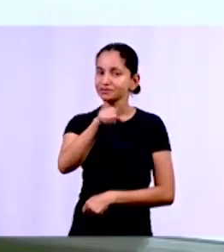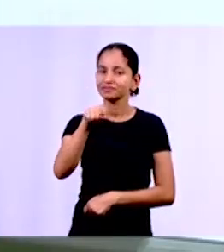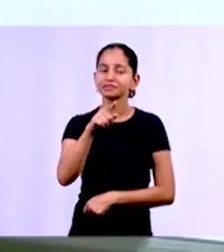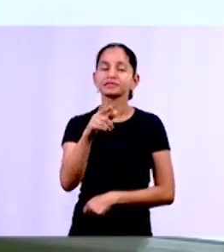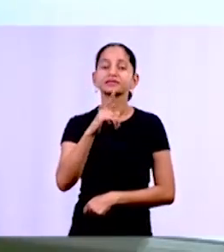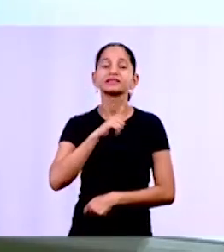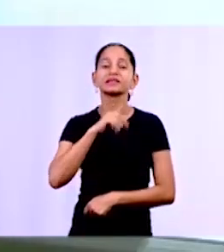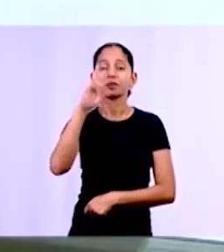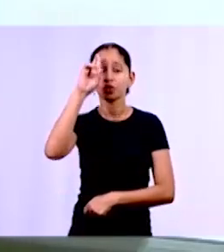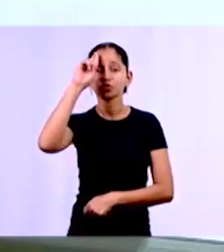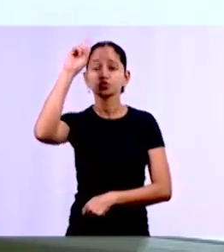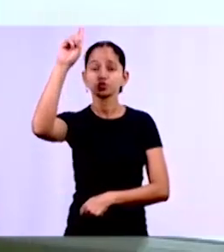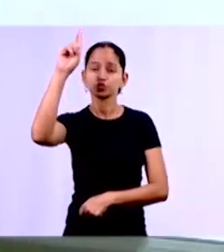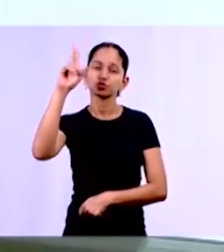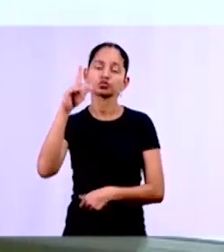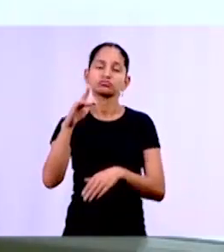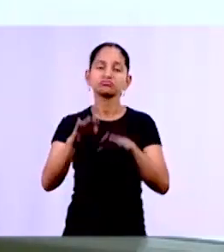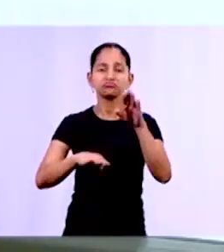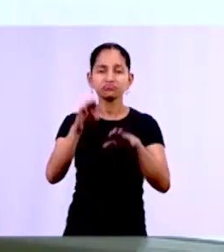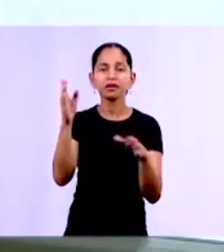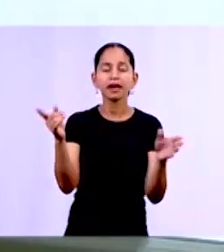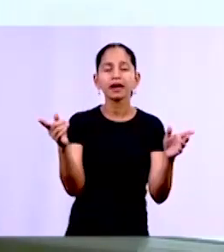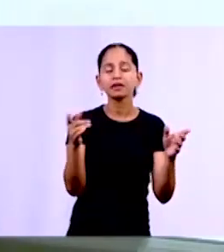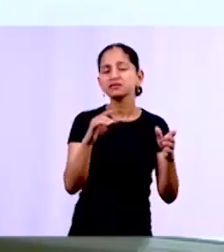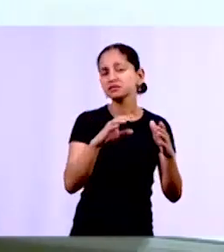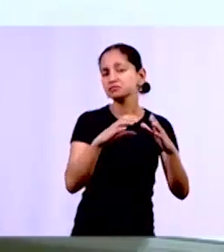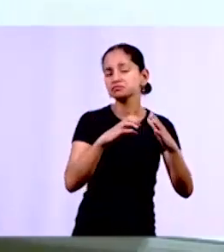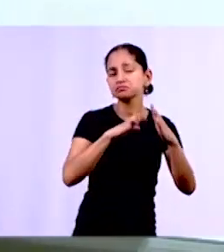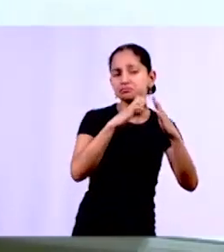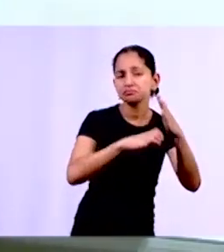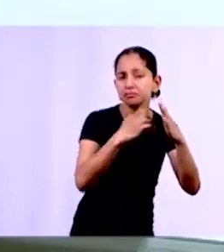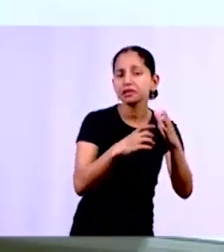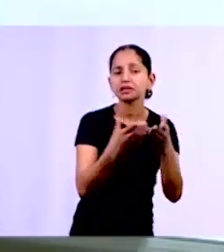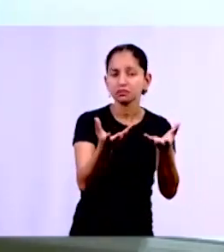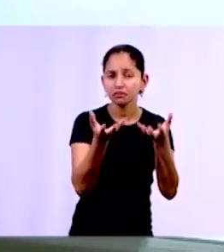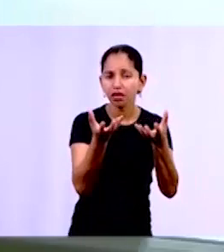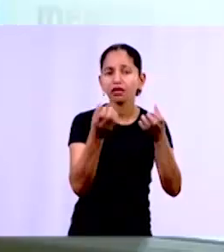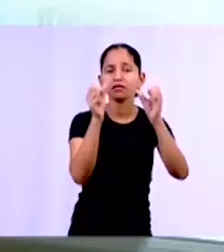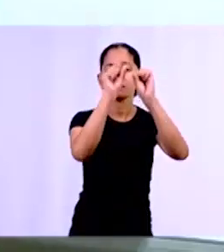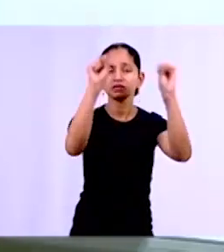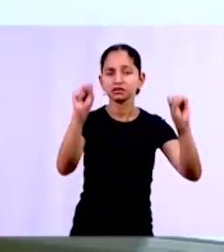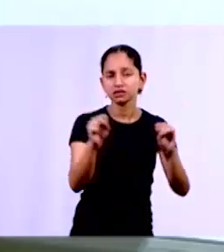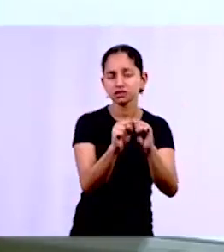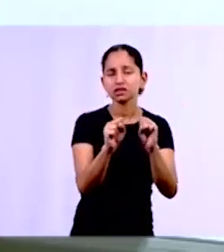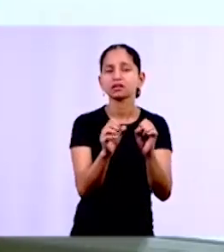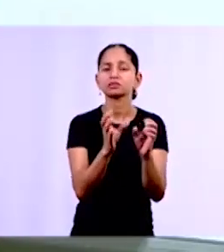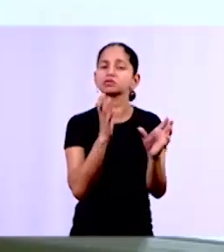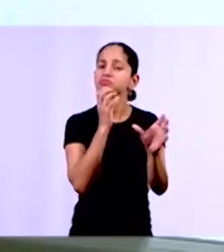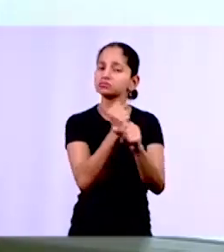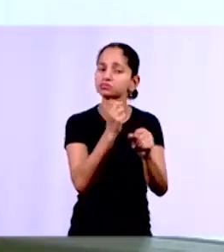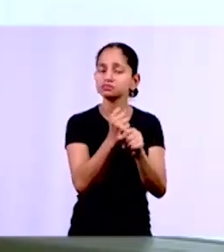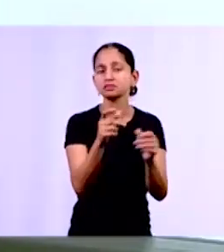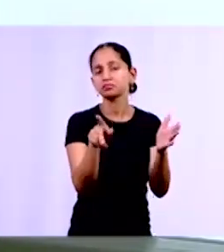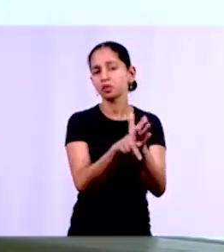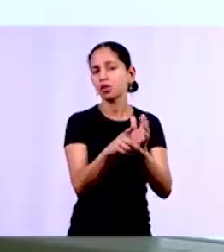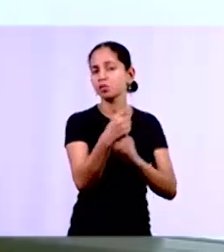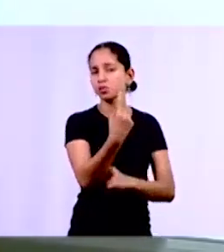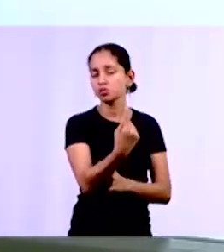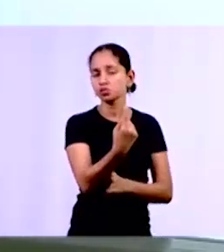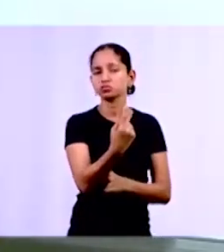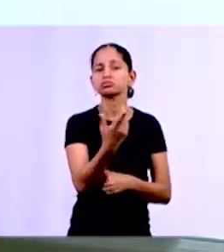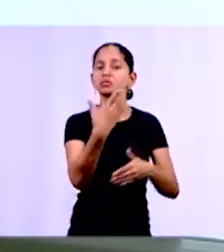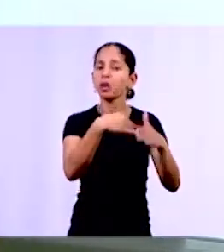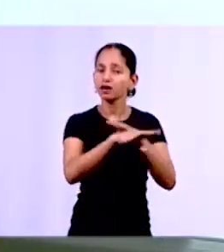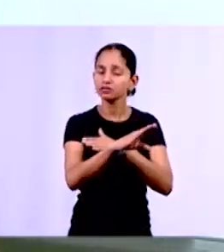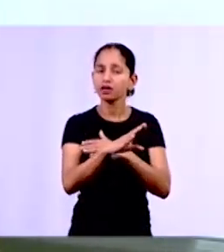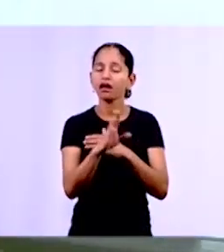o dono da sua empresa, pequena e média, né? Geralmente quando falar, eu quero montar um sistema, eu quero prover um sistema de contabilidade, eu quero armazenar meus arquivos, eu